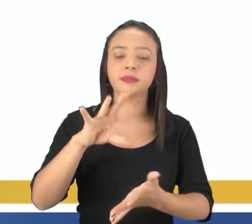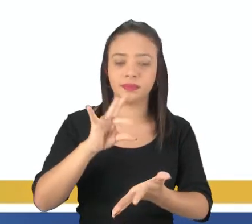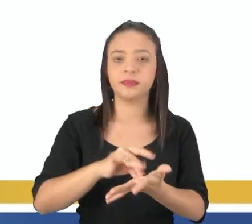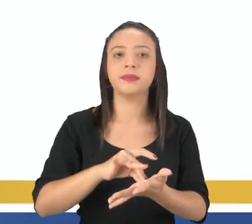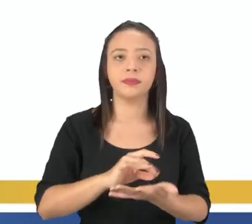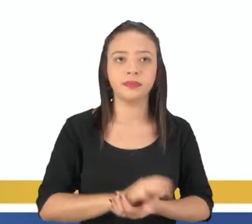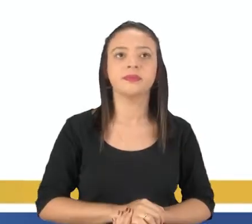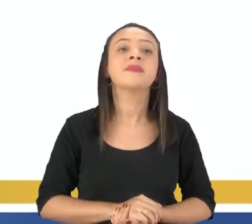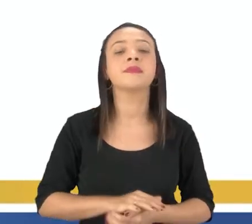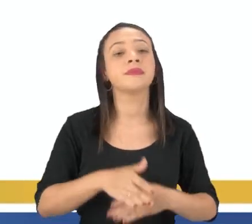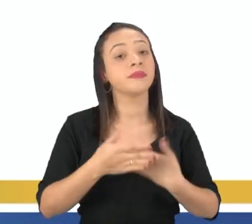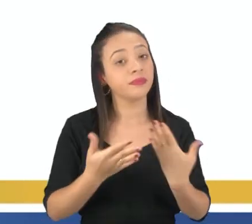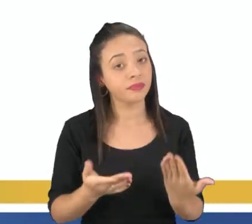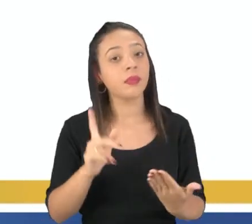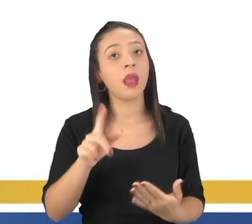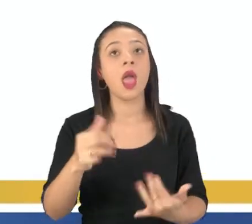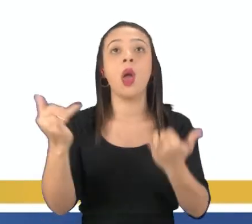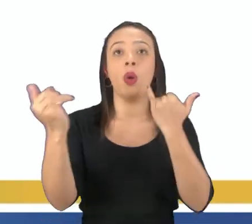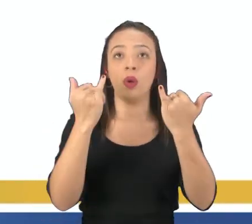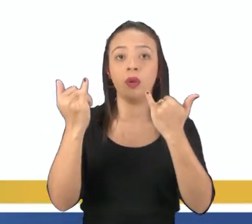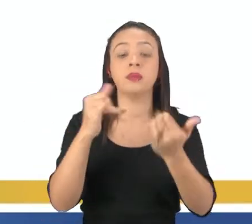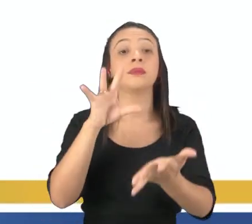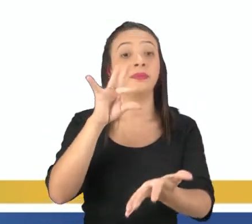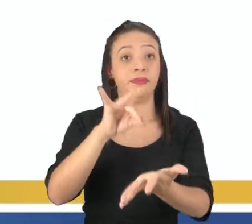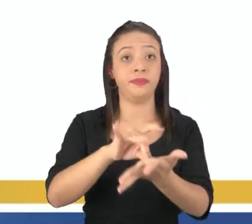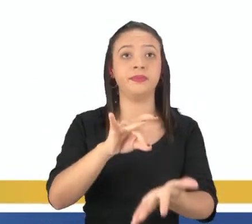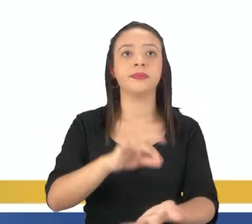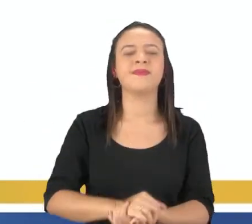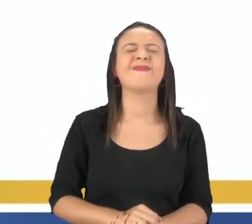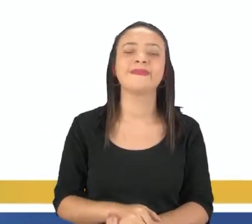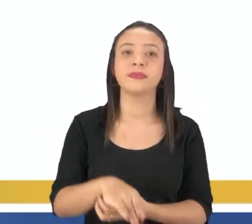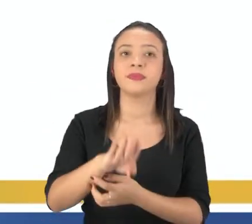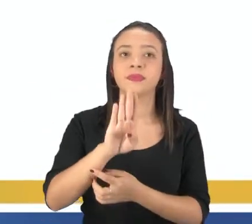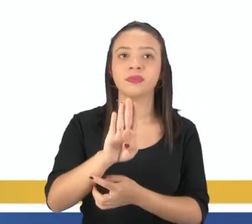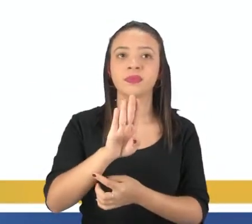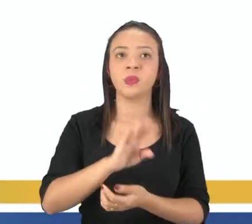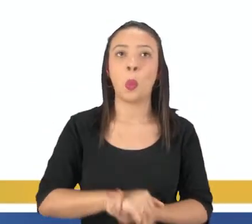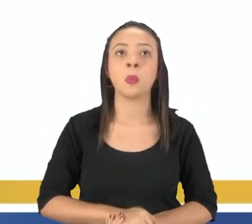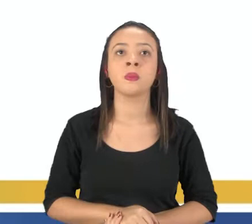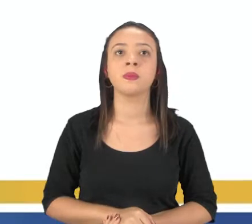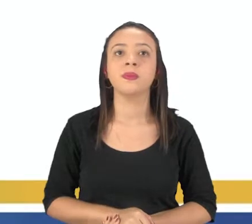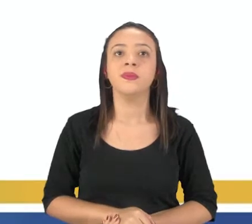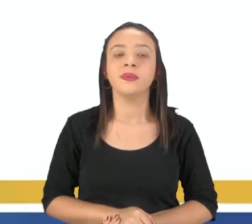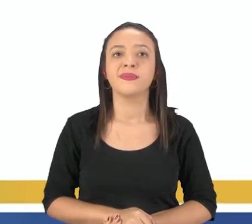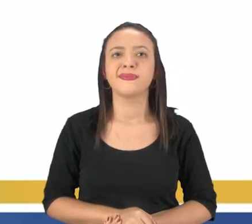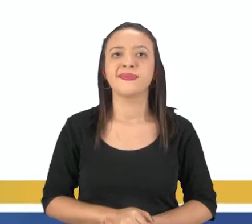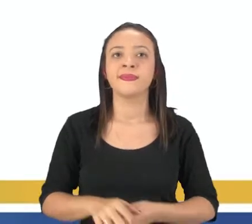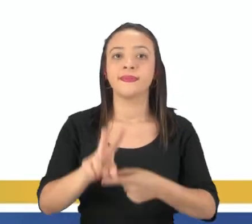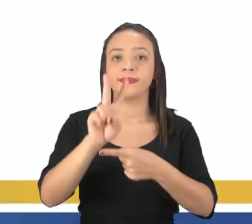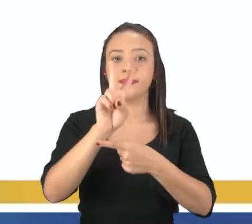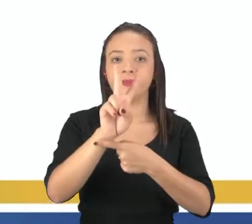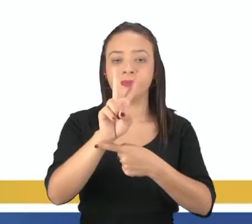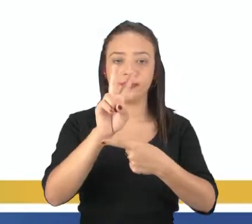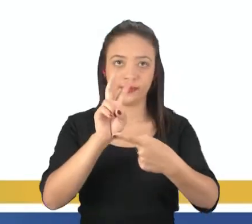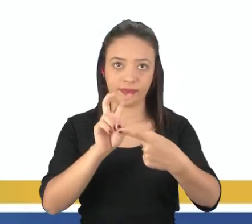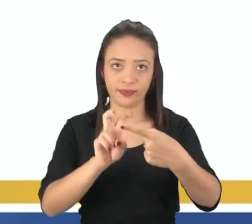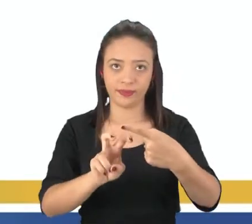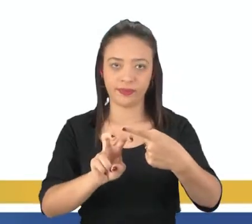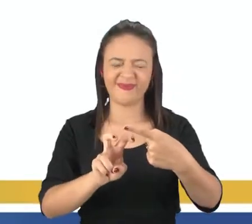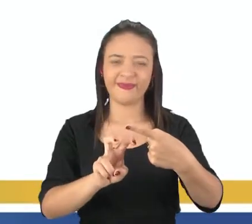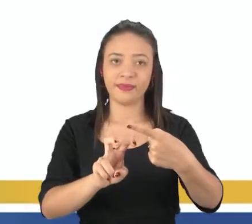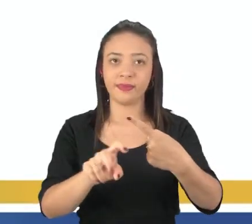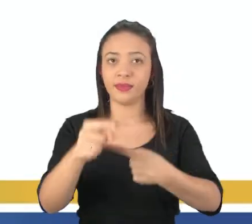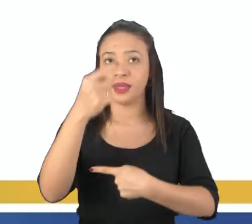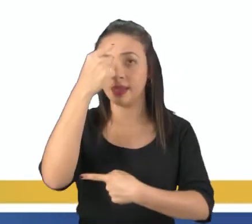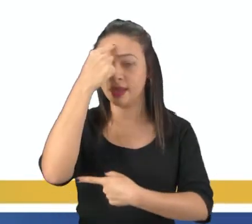metade do Triângulo essa informação ela é verdadeira a letra B é 25 da